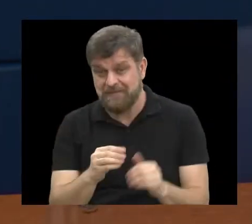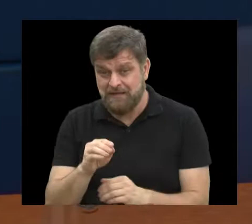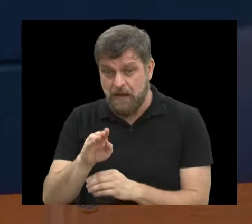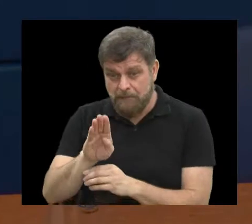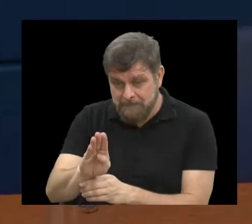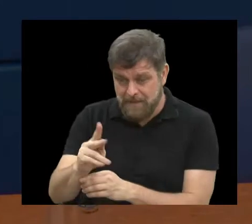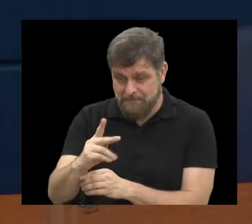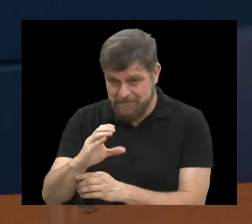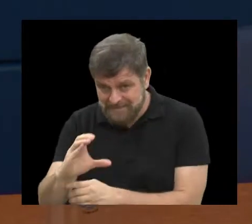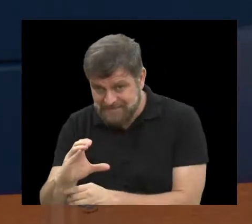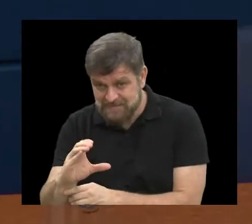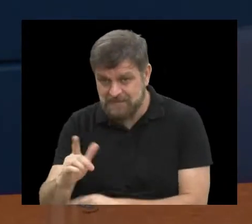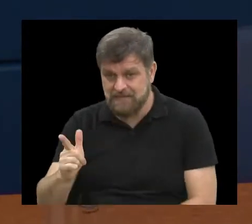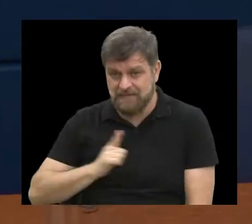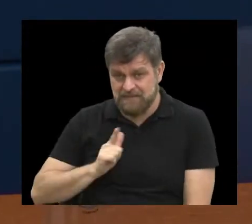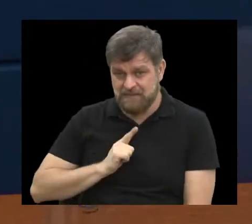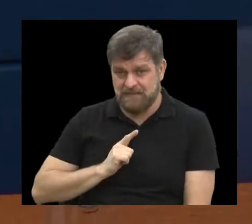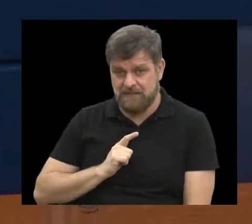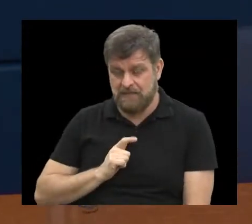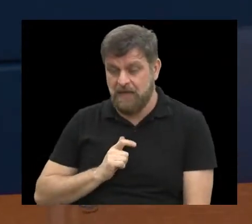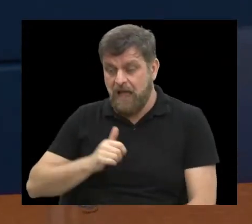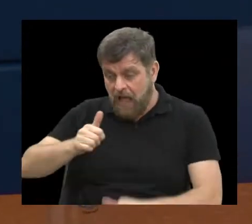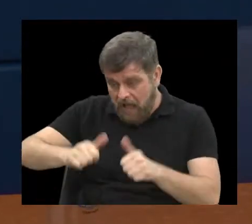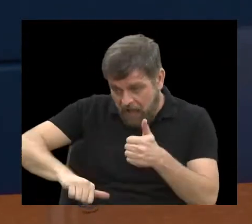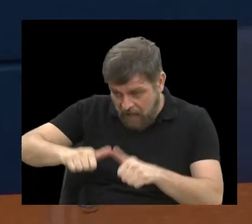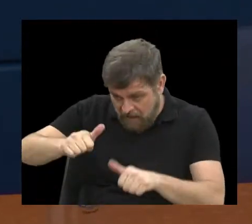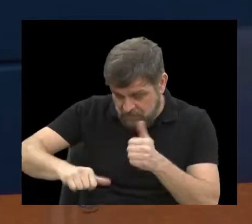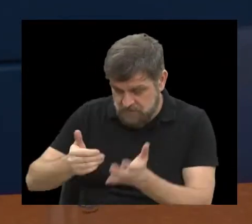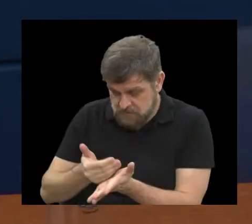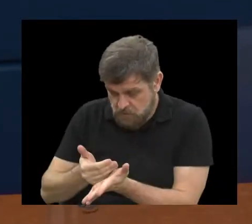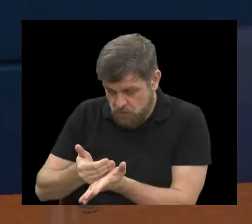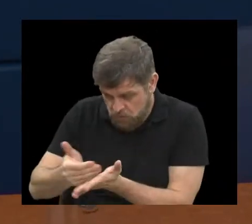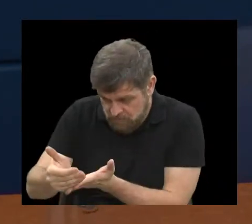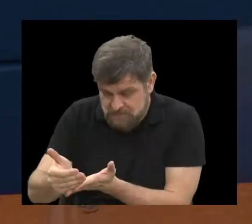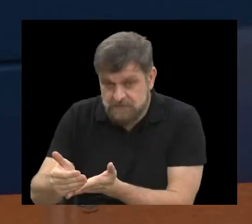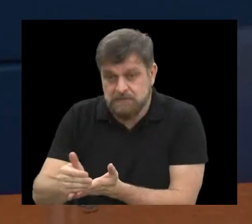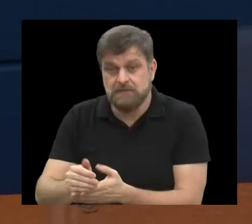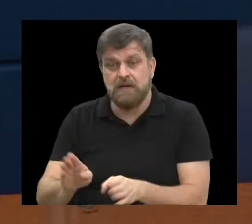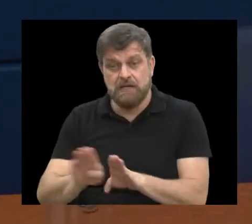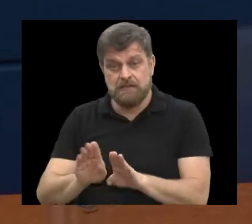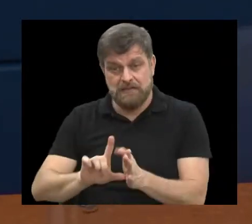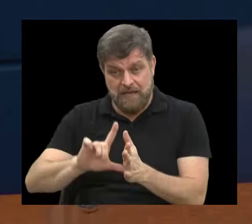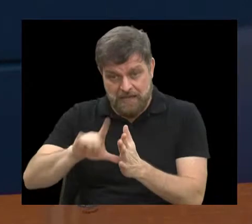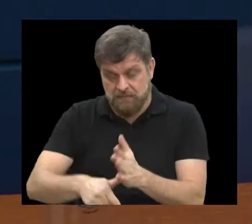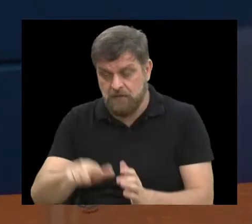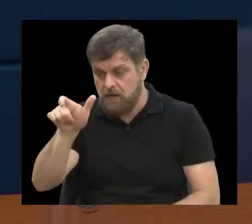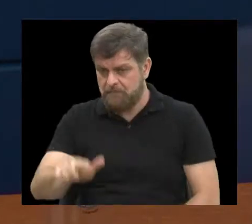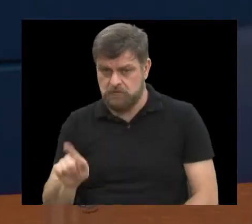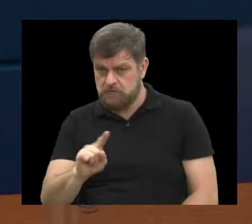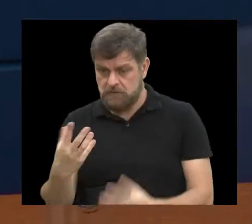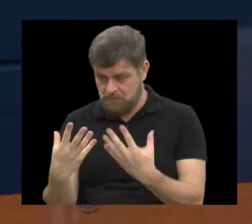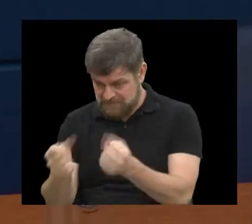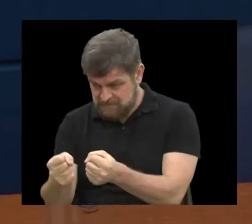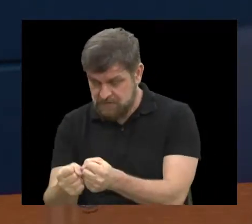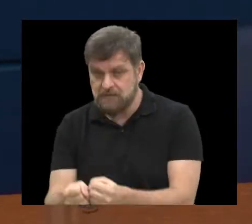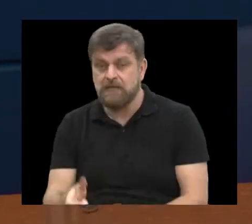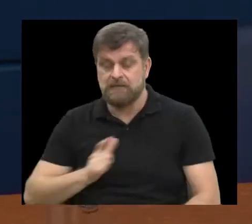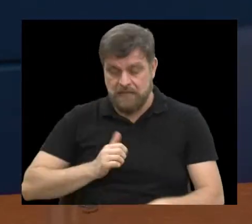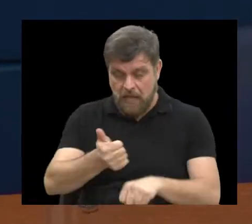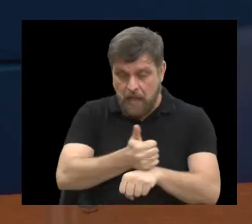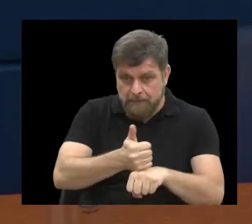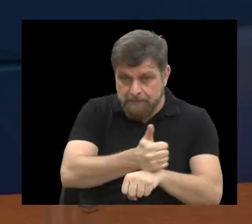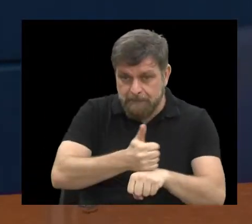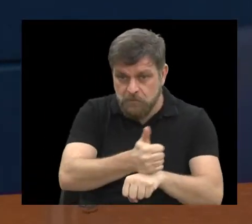de prestação continuada, eu tenho tanto a avaliação inicial, como na fase recursal, eu vou ter uma avaliação com